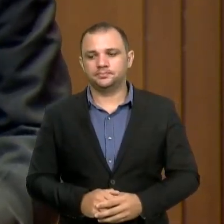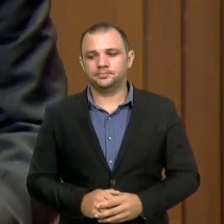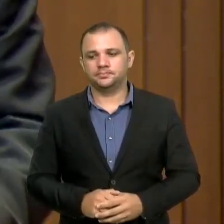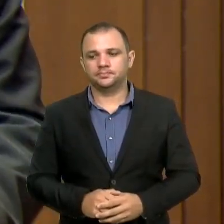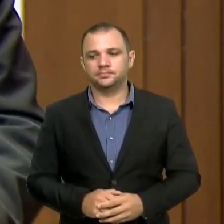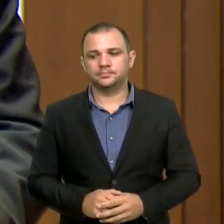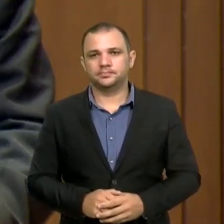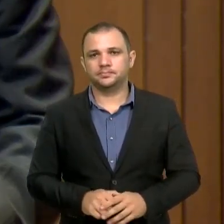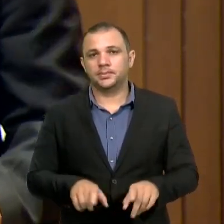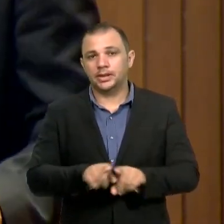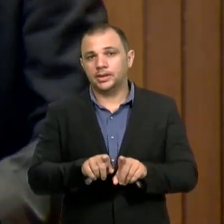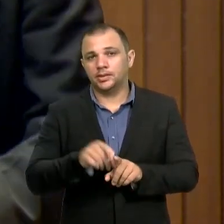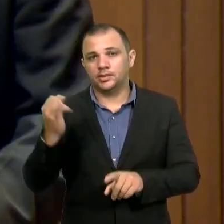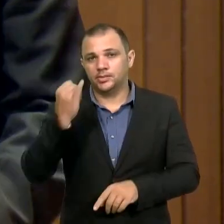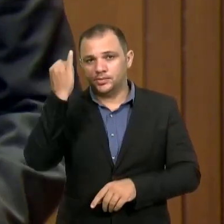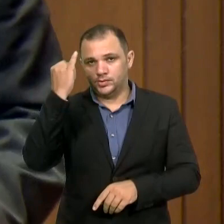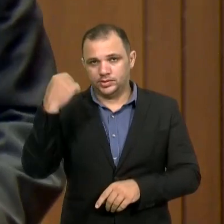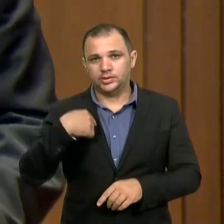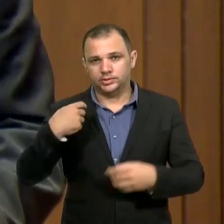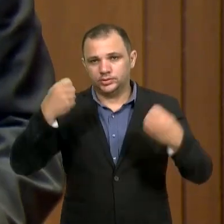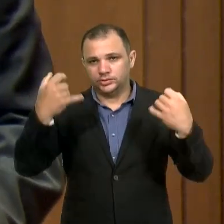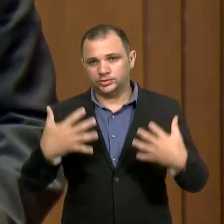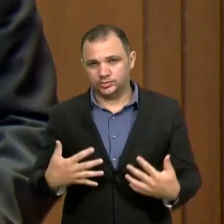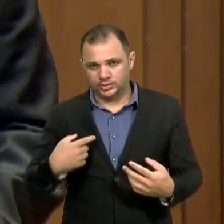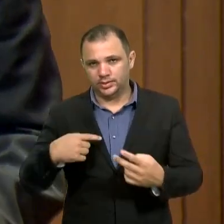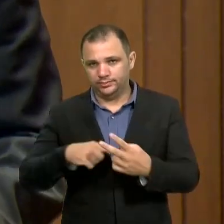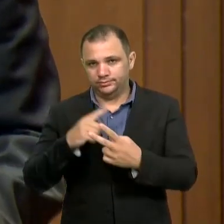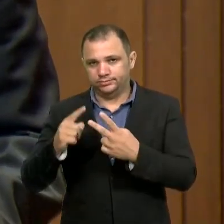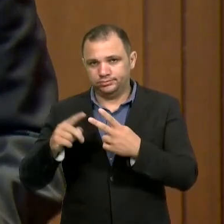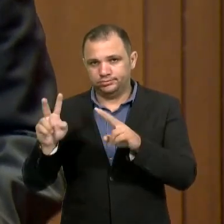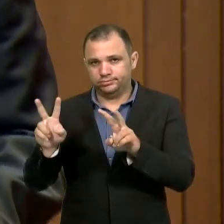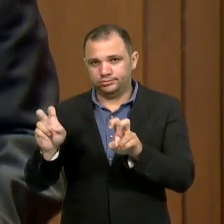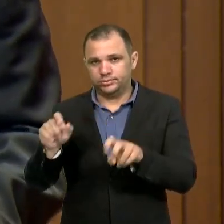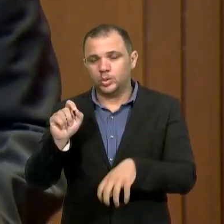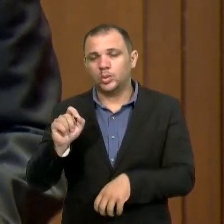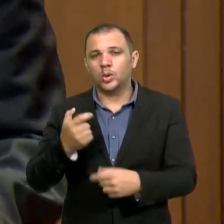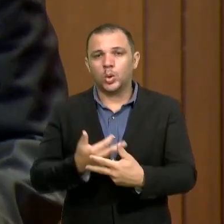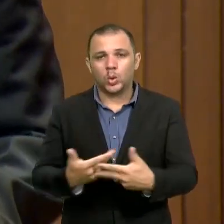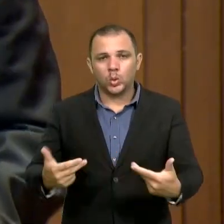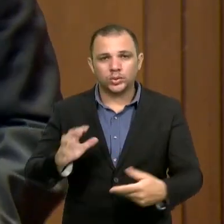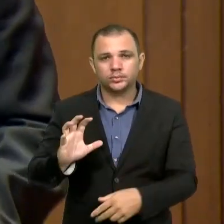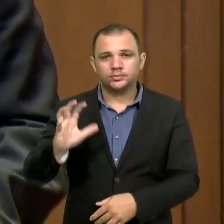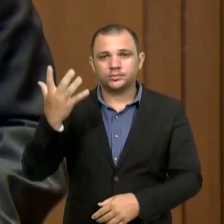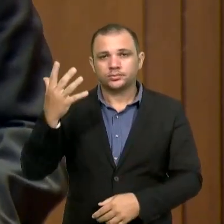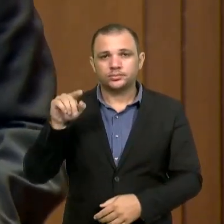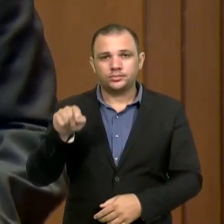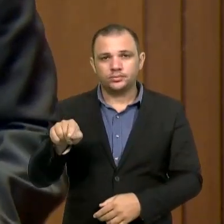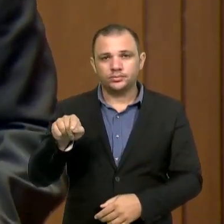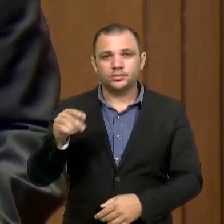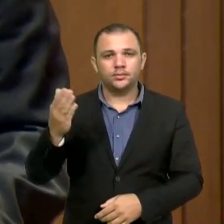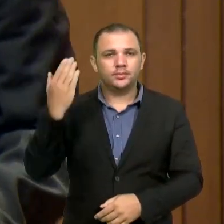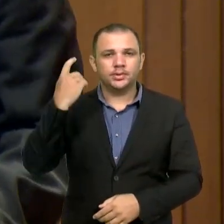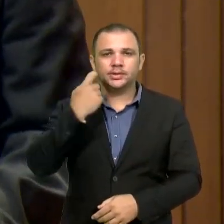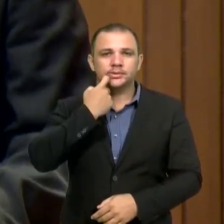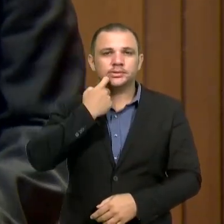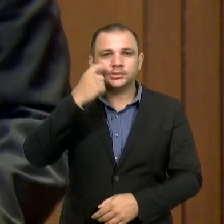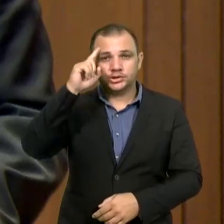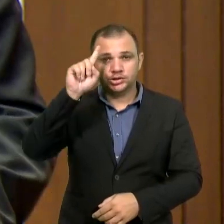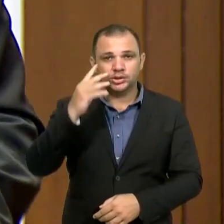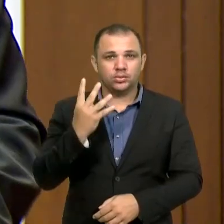nesse segundo momento da minha fala, o que está acontecendo, o que aconteceu na sexta-feira, dia